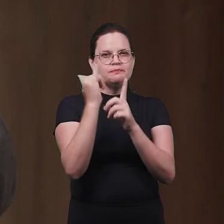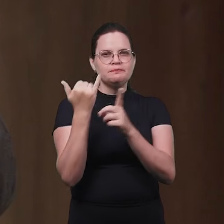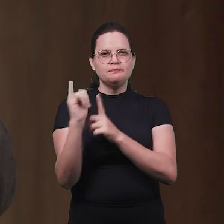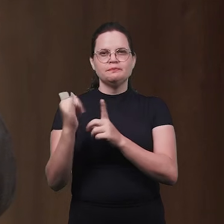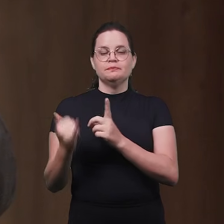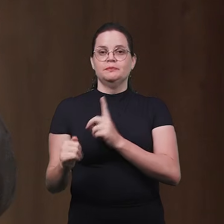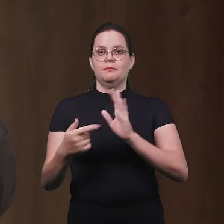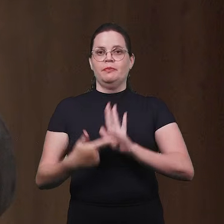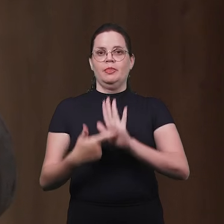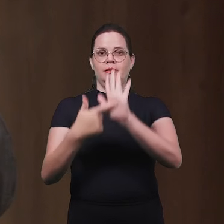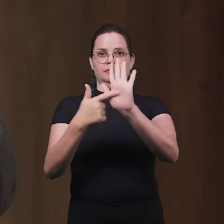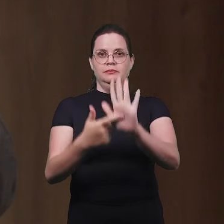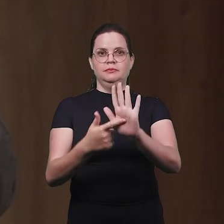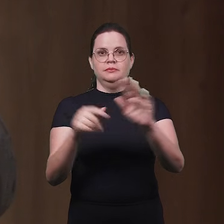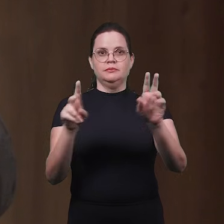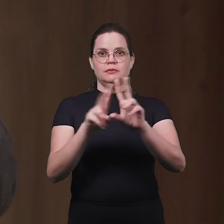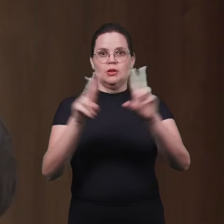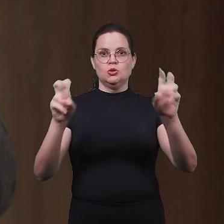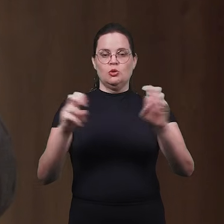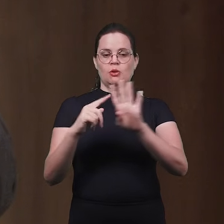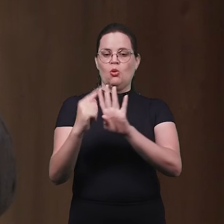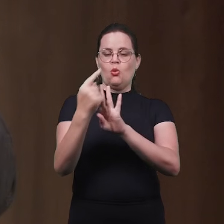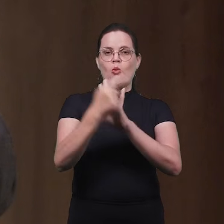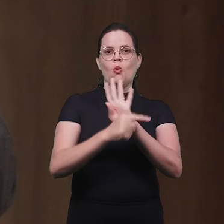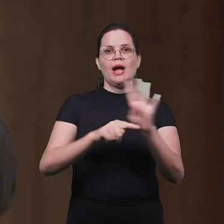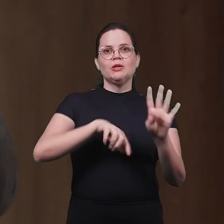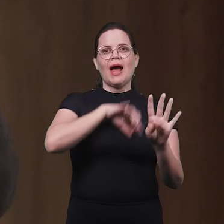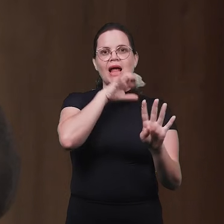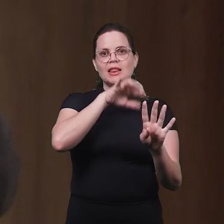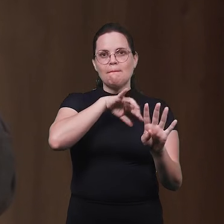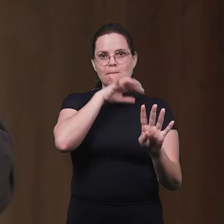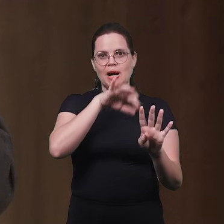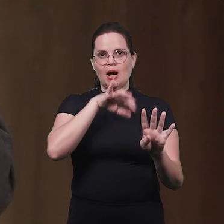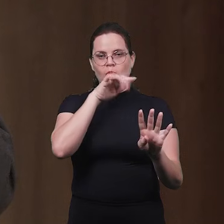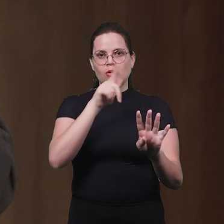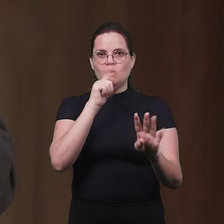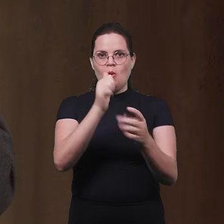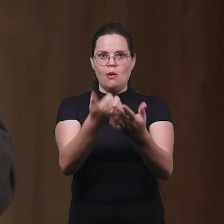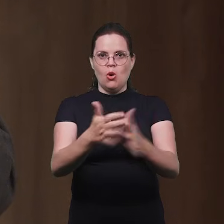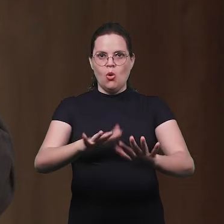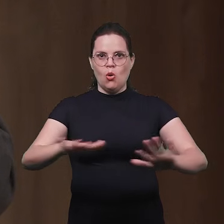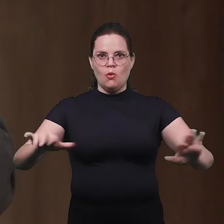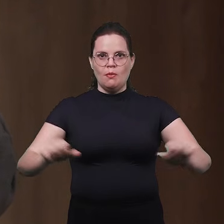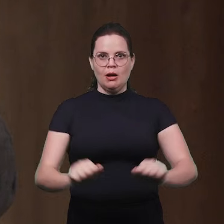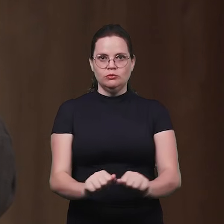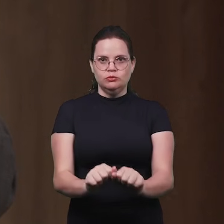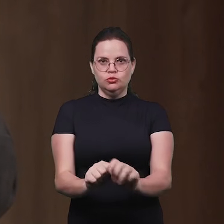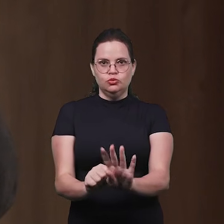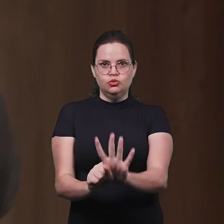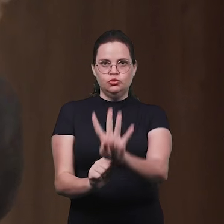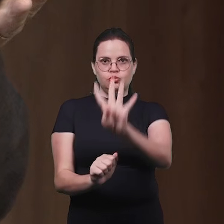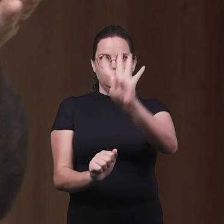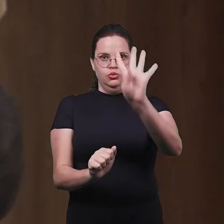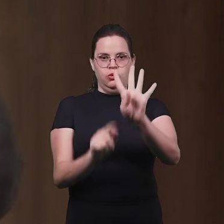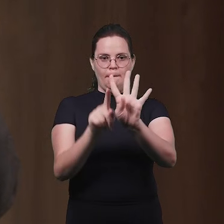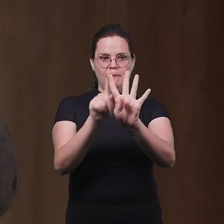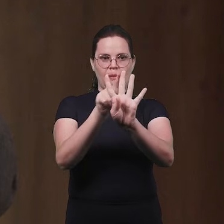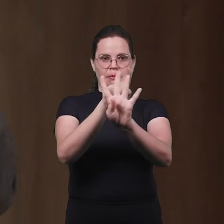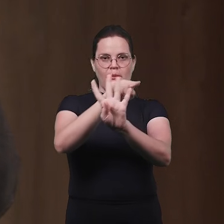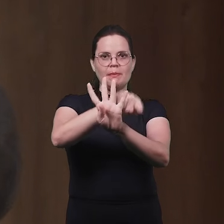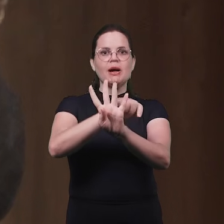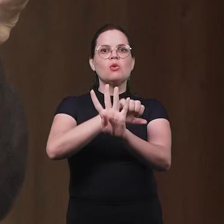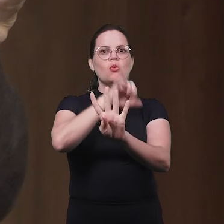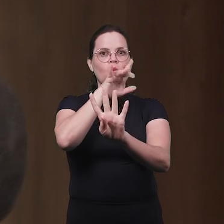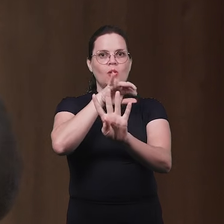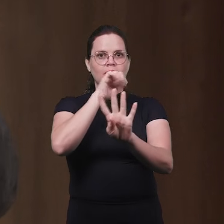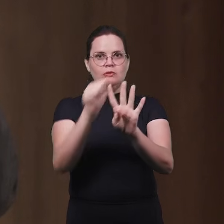da profecia que fala sobre os 4 animais que subiam do mar, ou os animais simbólicos.